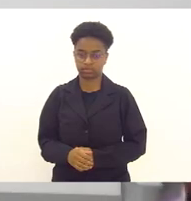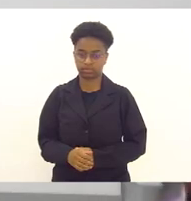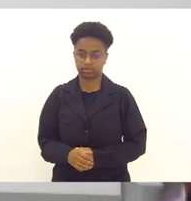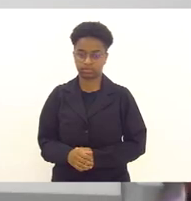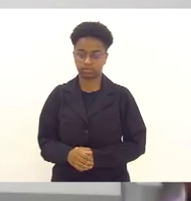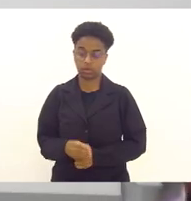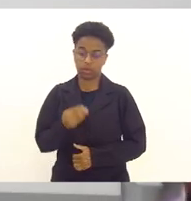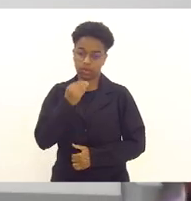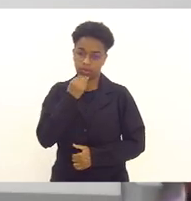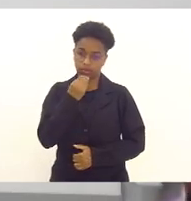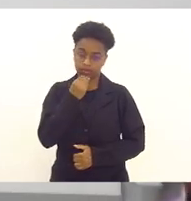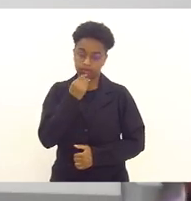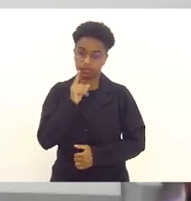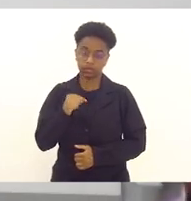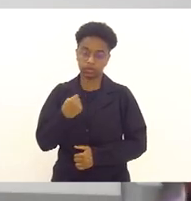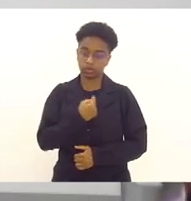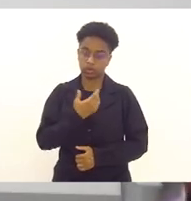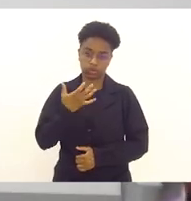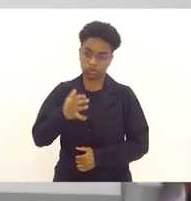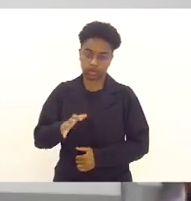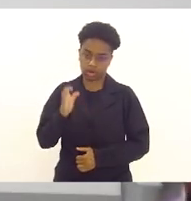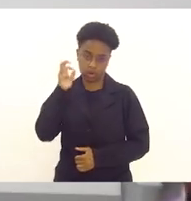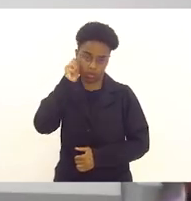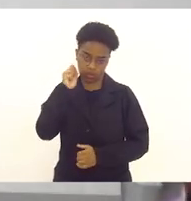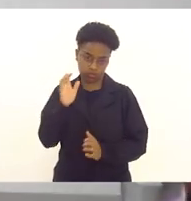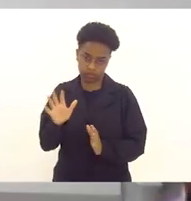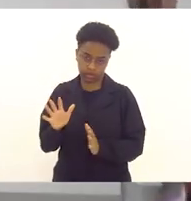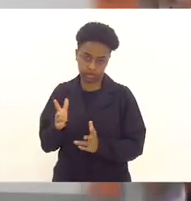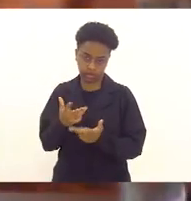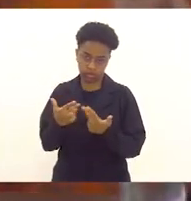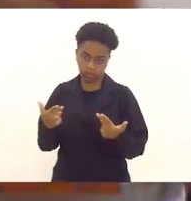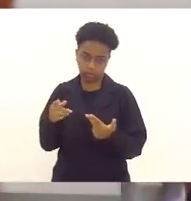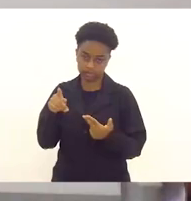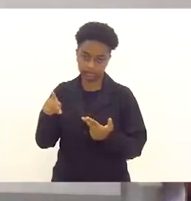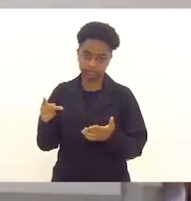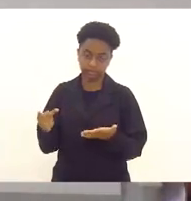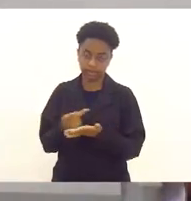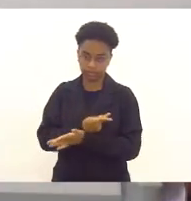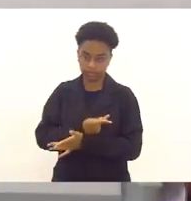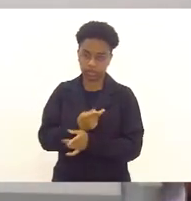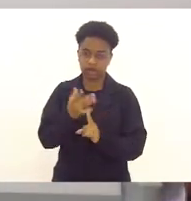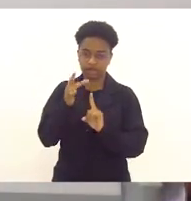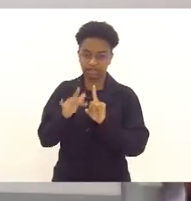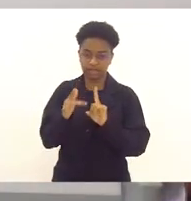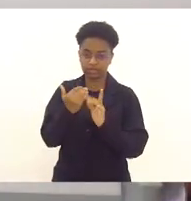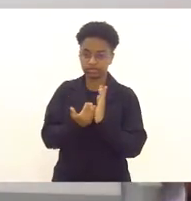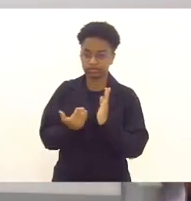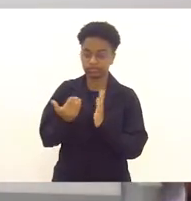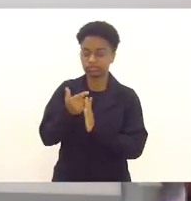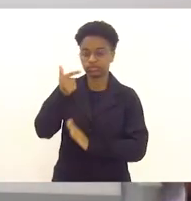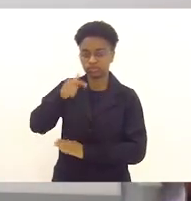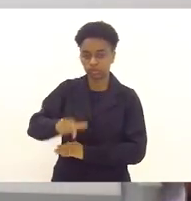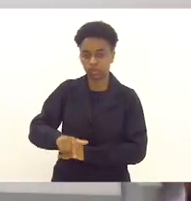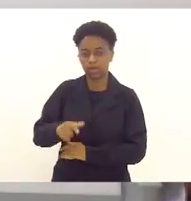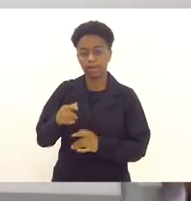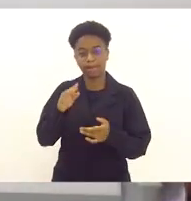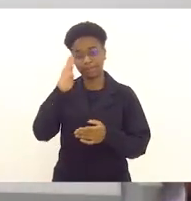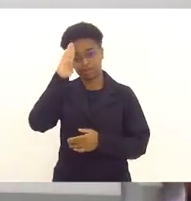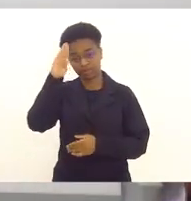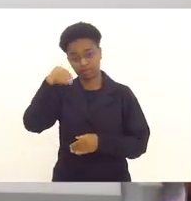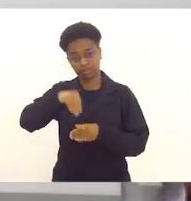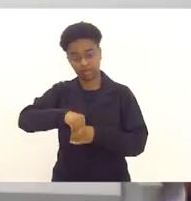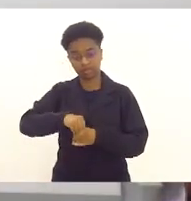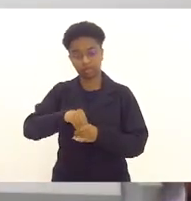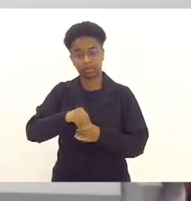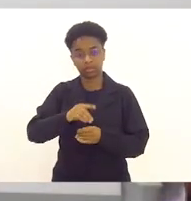obviamente que a gente não quer ouvir né caso de revitima- revitização principalmente porque